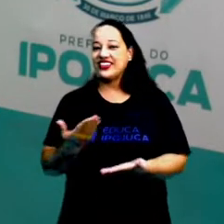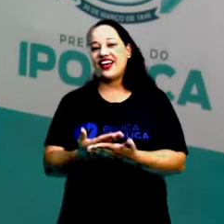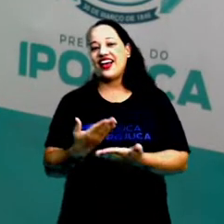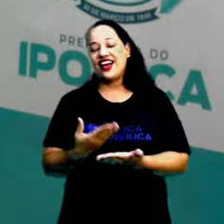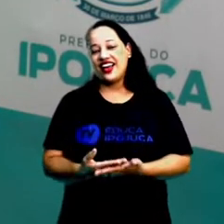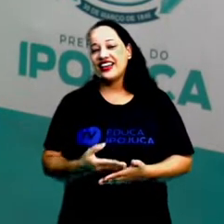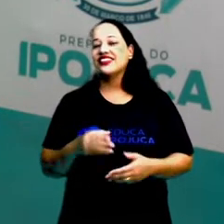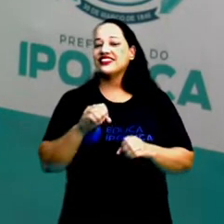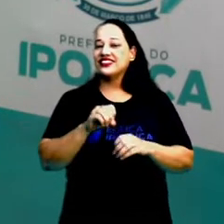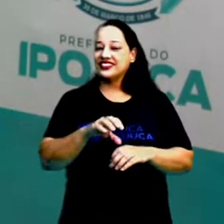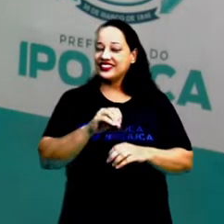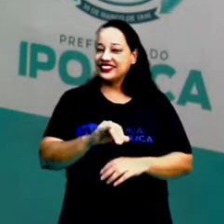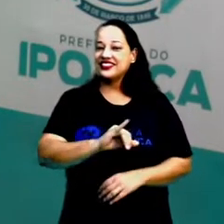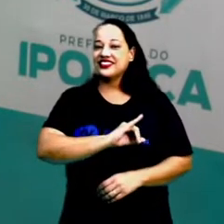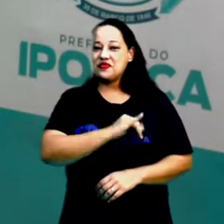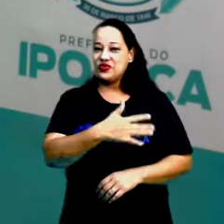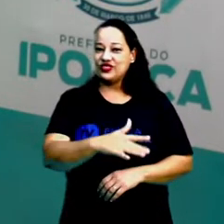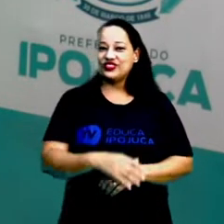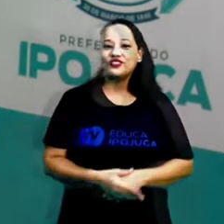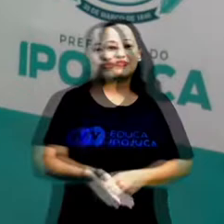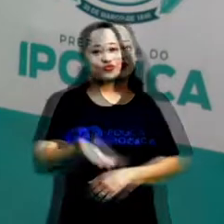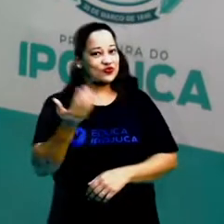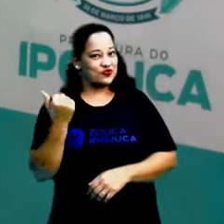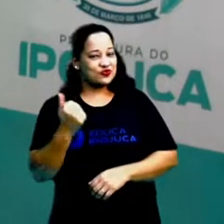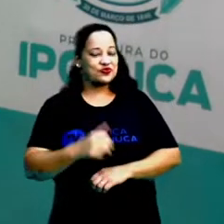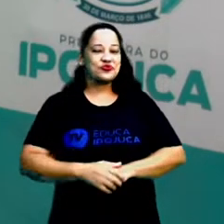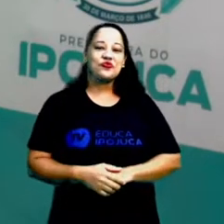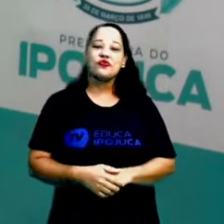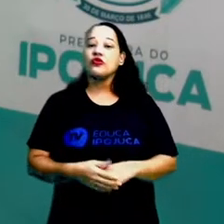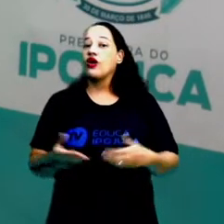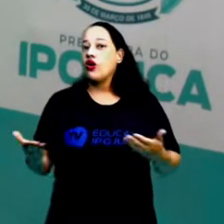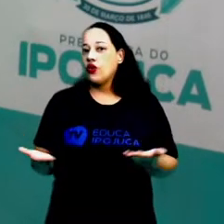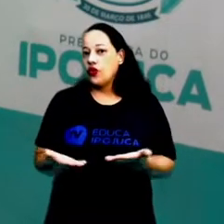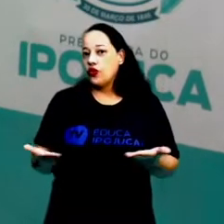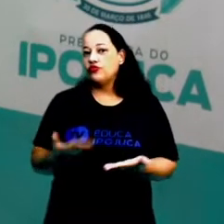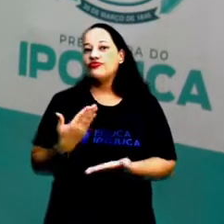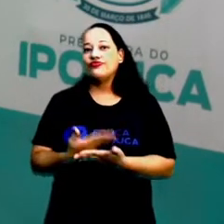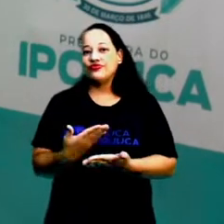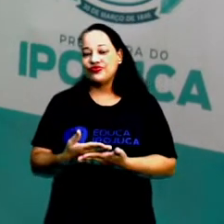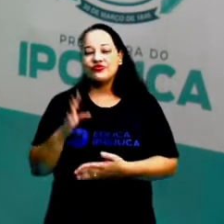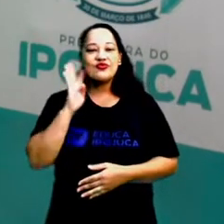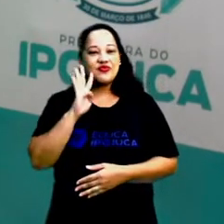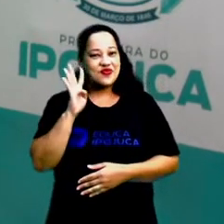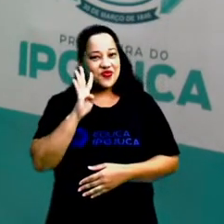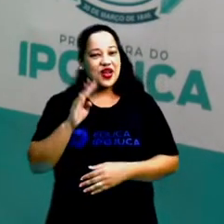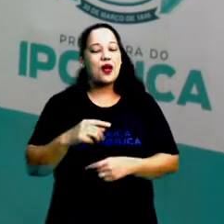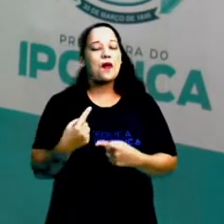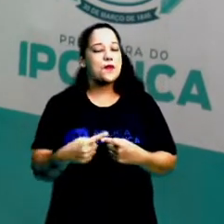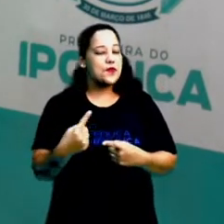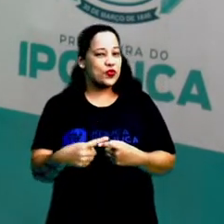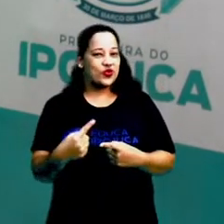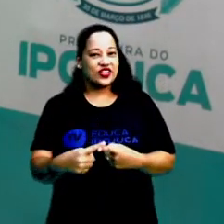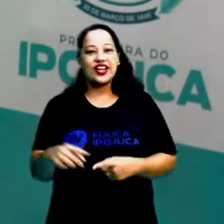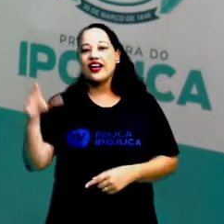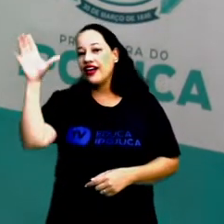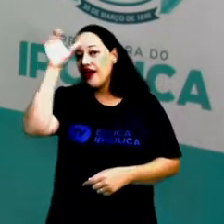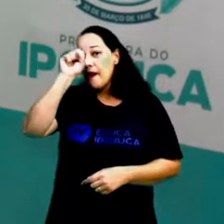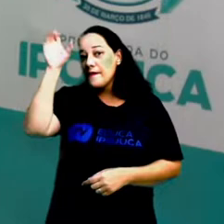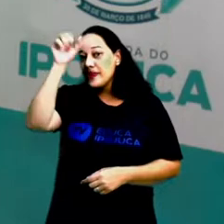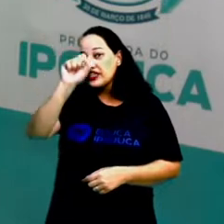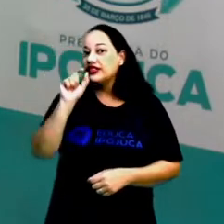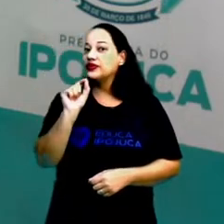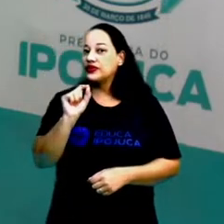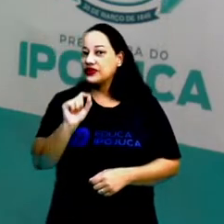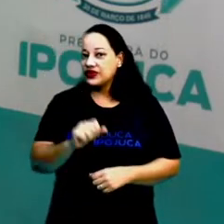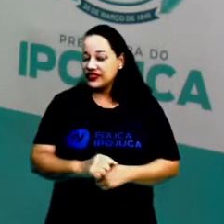Educa Ipojuca. Welcome! Pessoal, hoje a nossa aula vai ser bem legal, bem divertida. Por quê? Porque nós vamos aprender